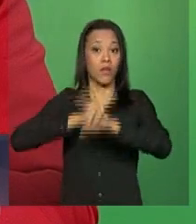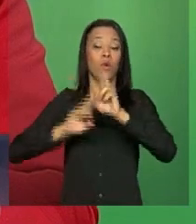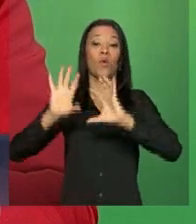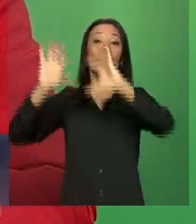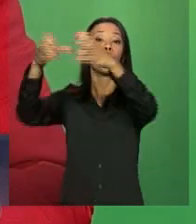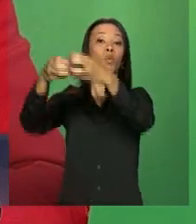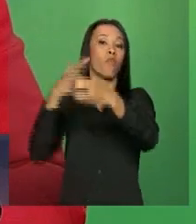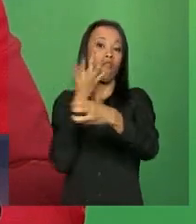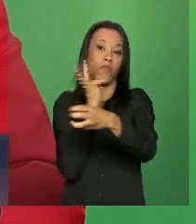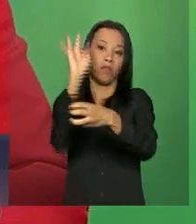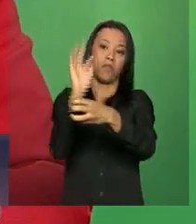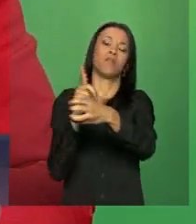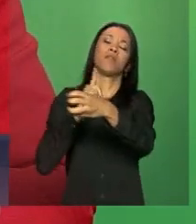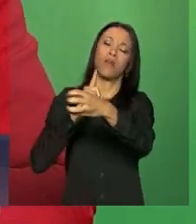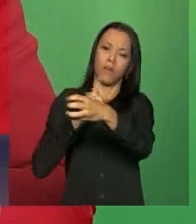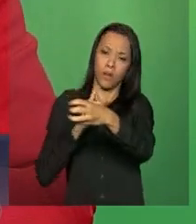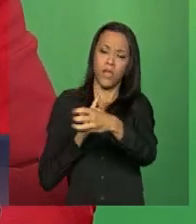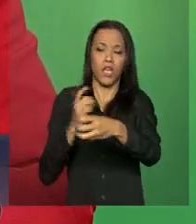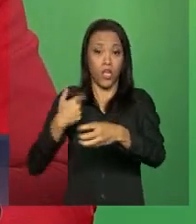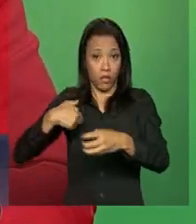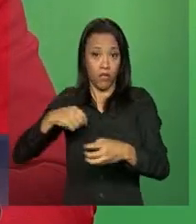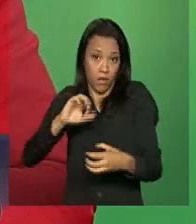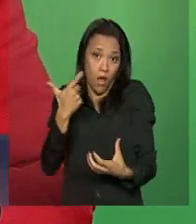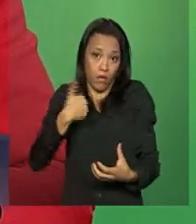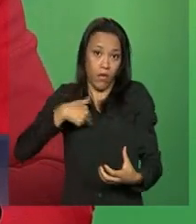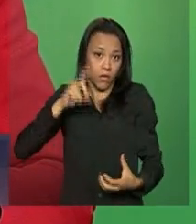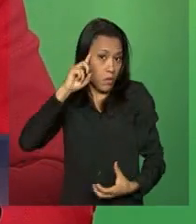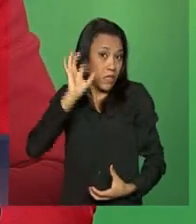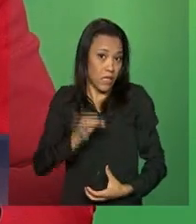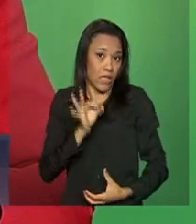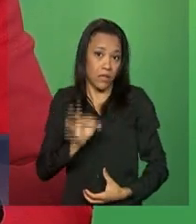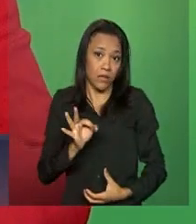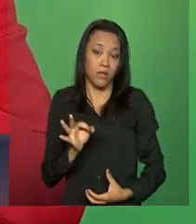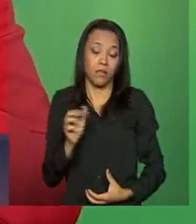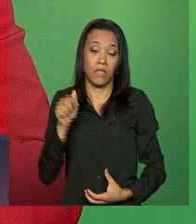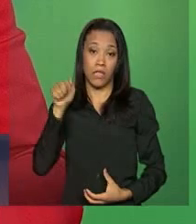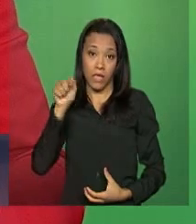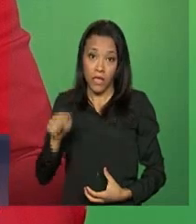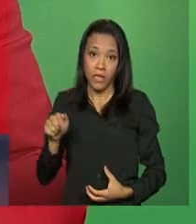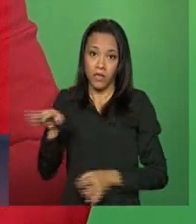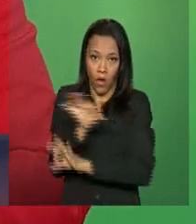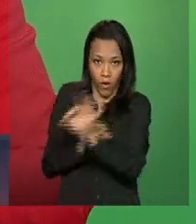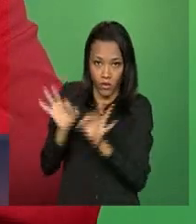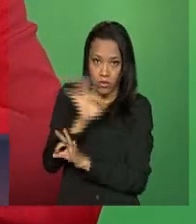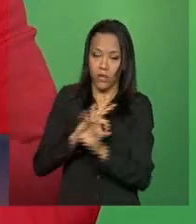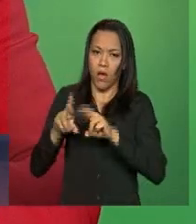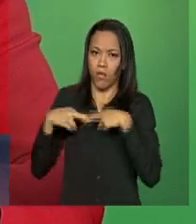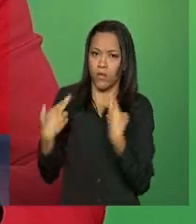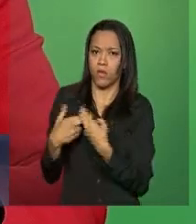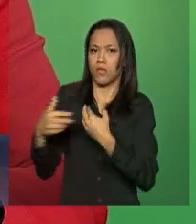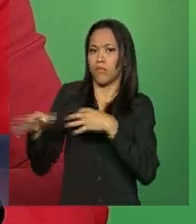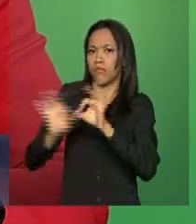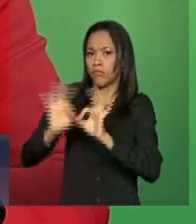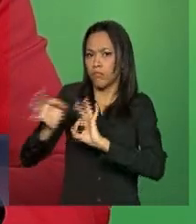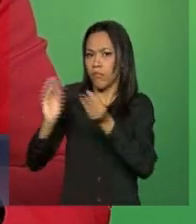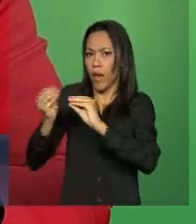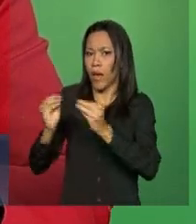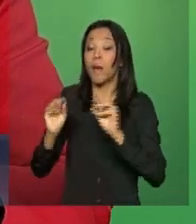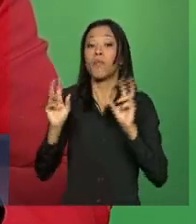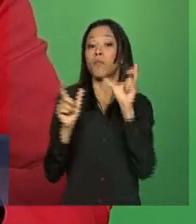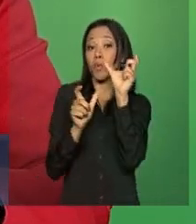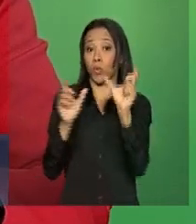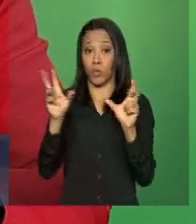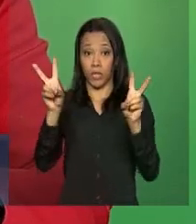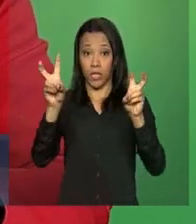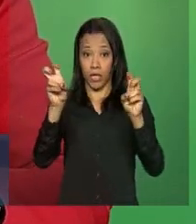e nós temos convicção de que esse... a exemplo do que foi no caso do BB Seguridade,